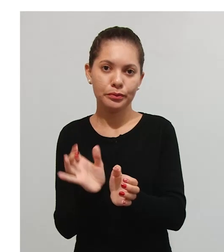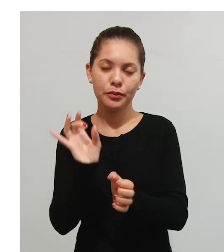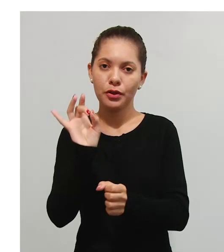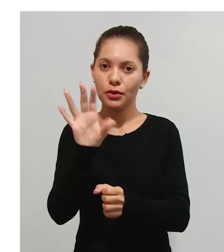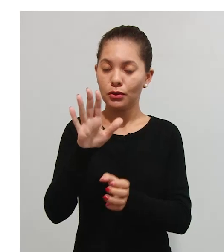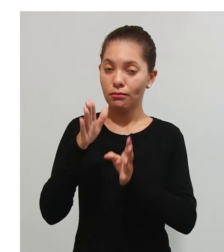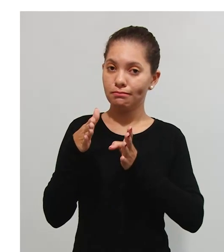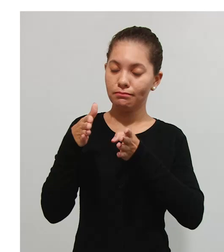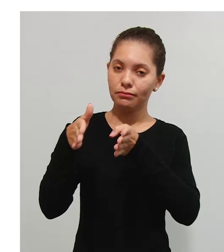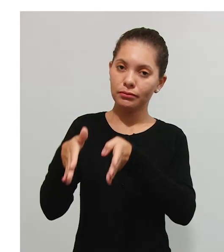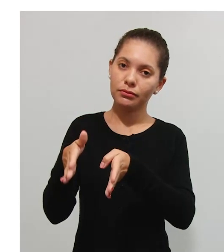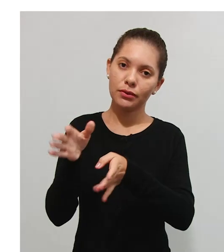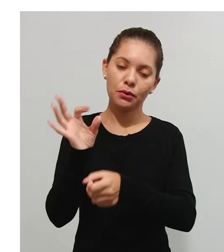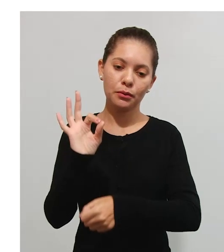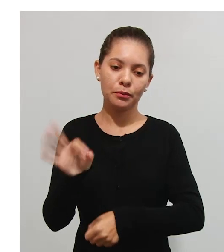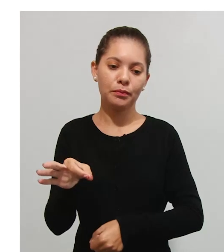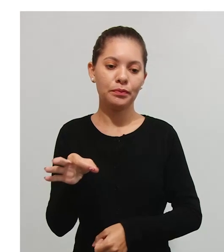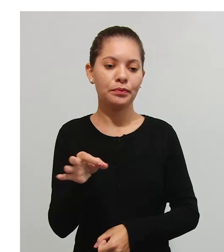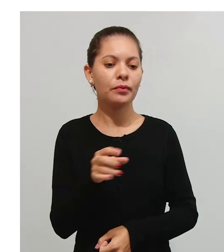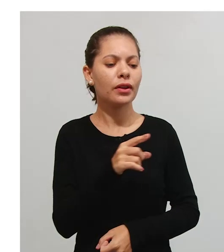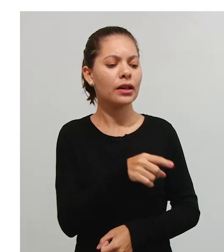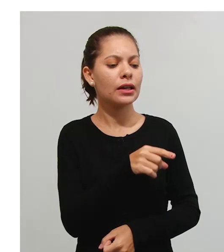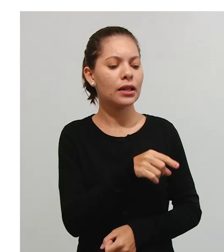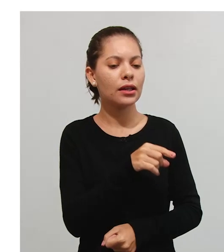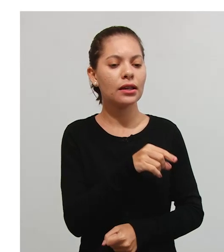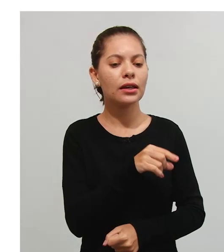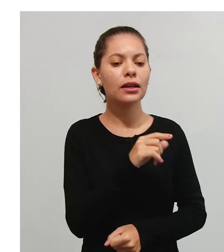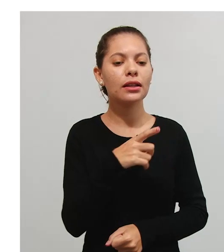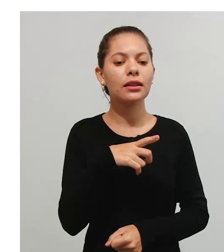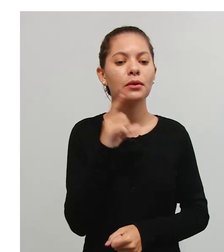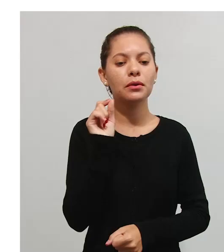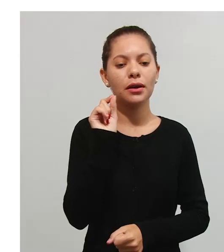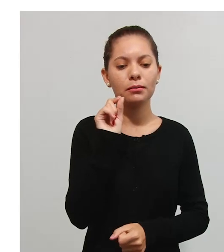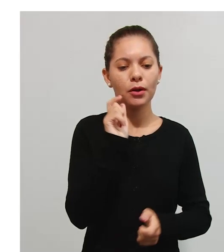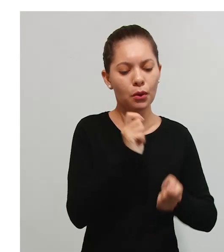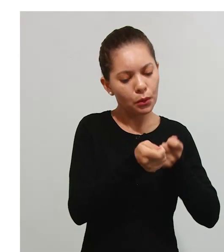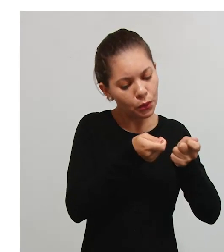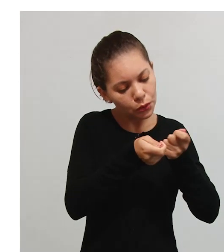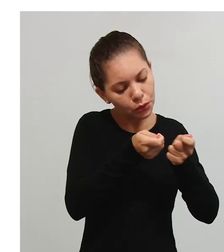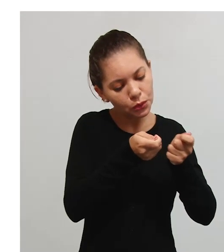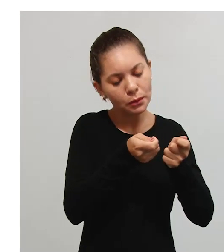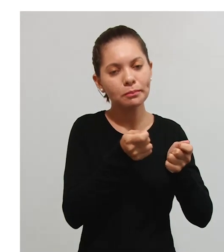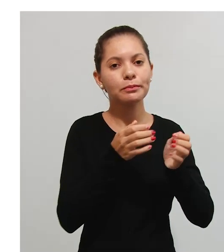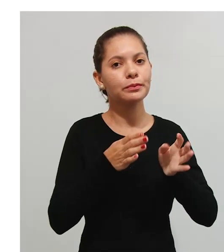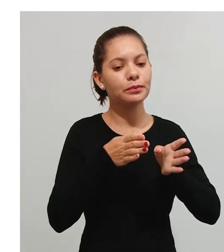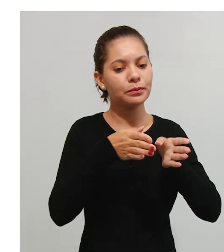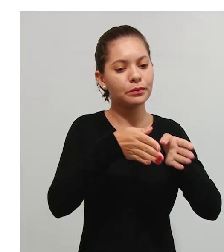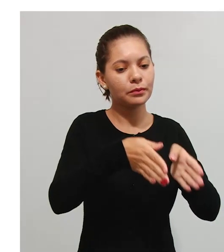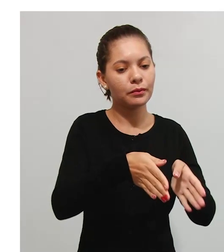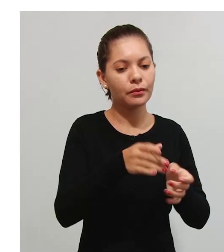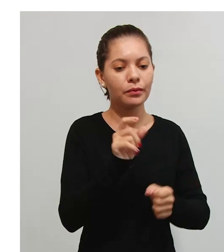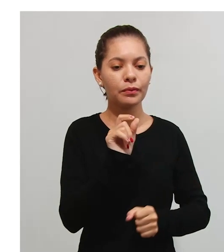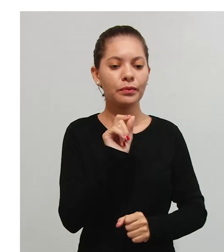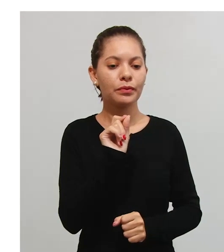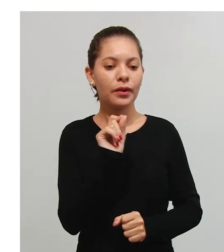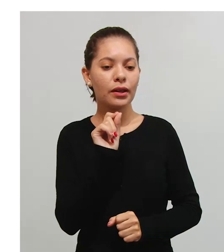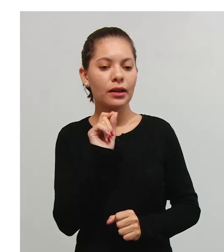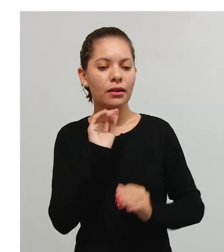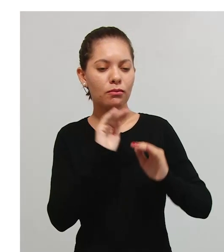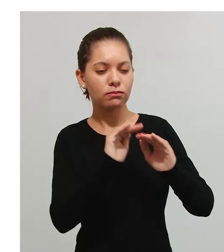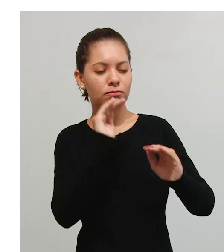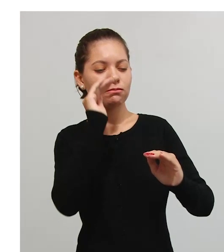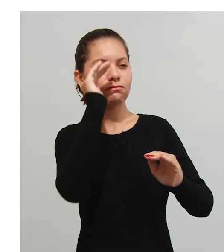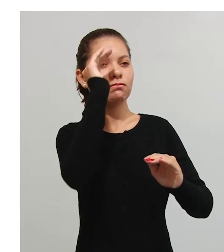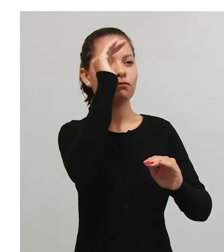só orientado para uma direção de trabalho. Nas tradicionais, nós temos o controle que é centralizado aí em